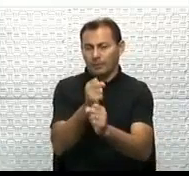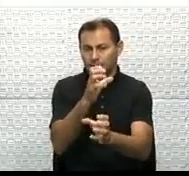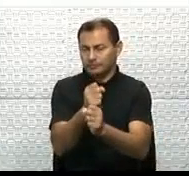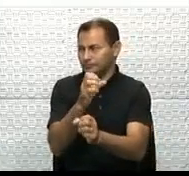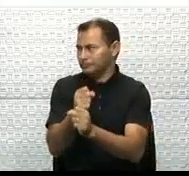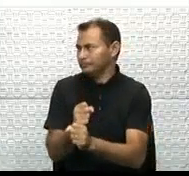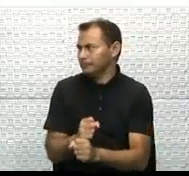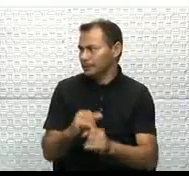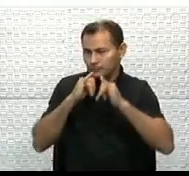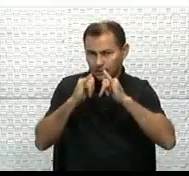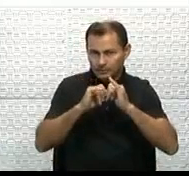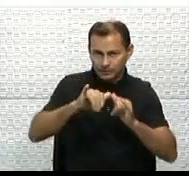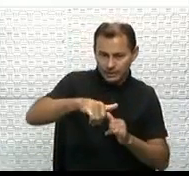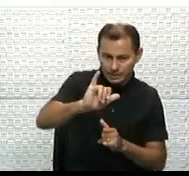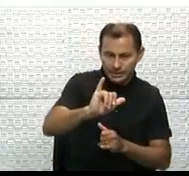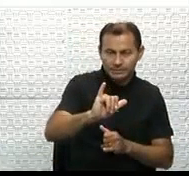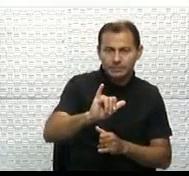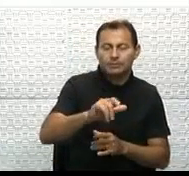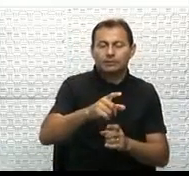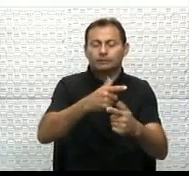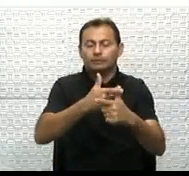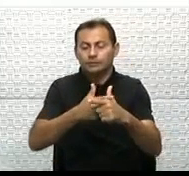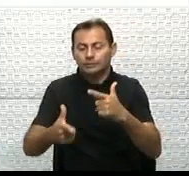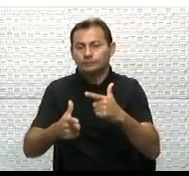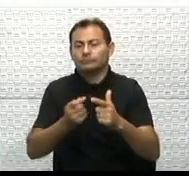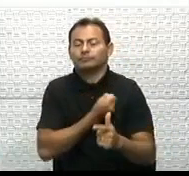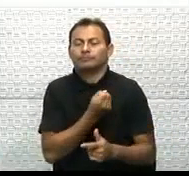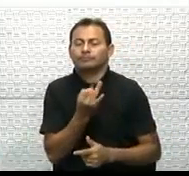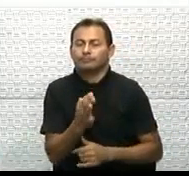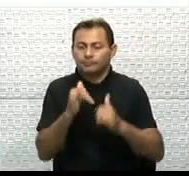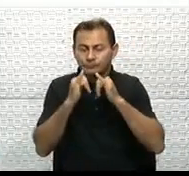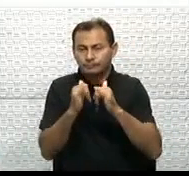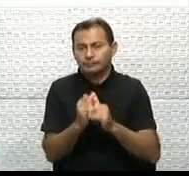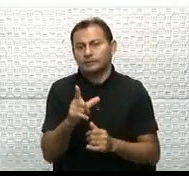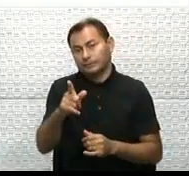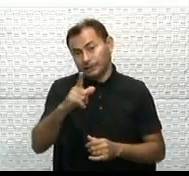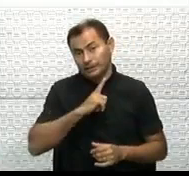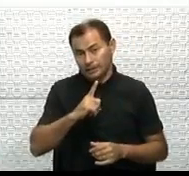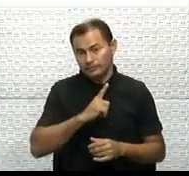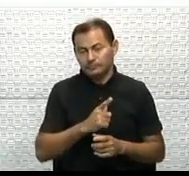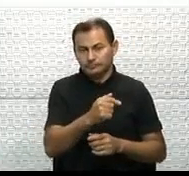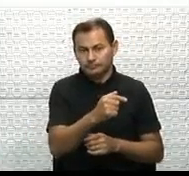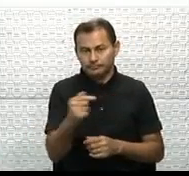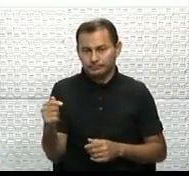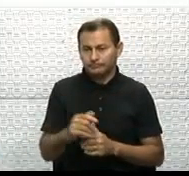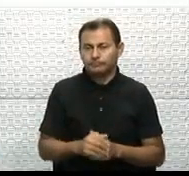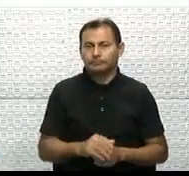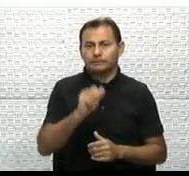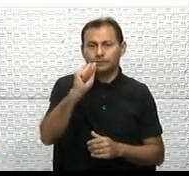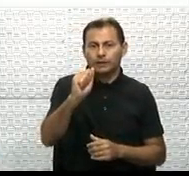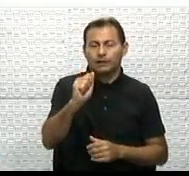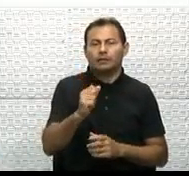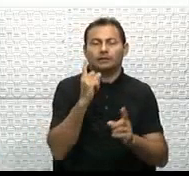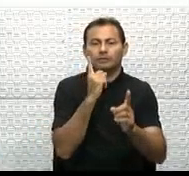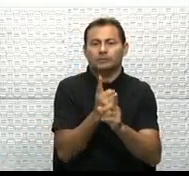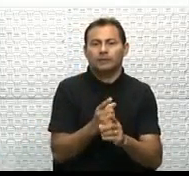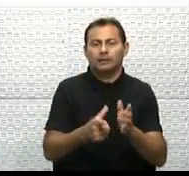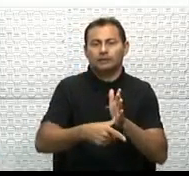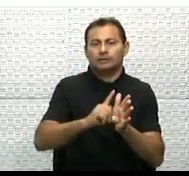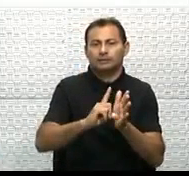somatório dos dados de Y dividido pela quantidade de dados que você possui, menos o A